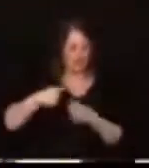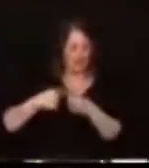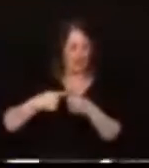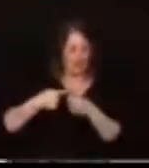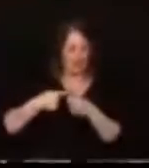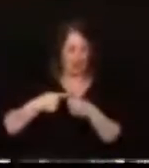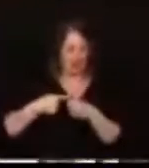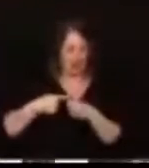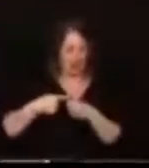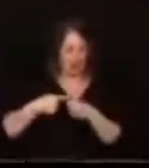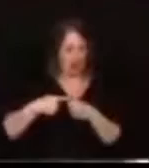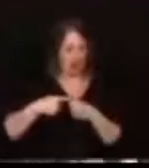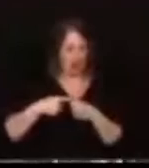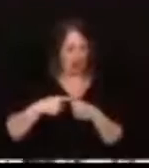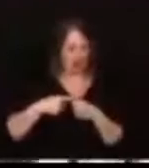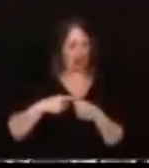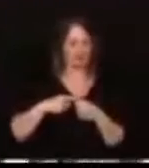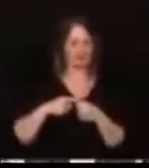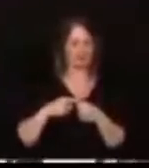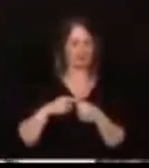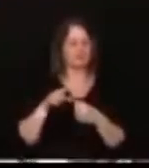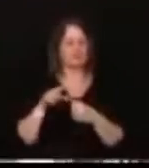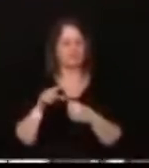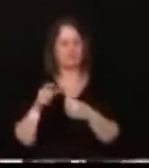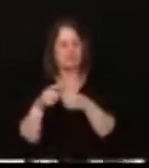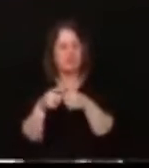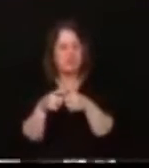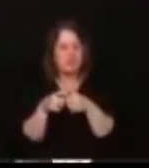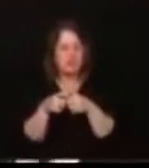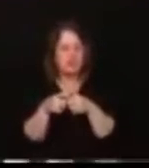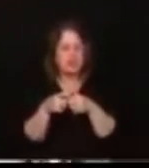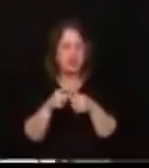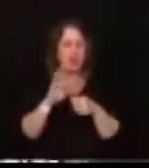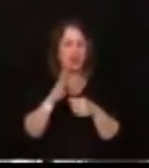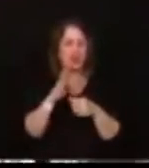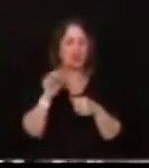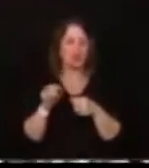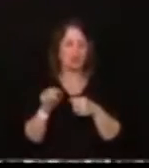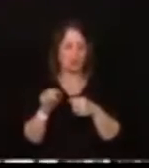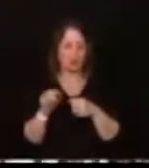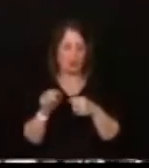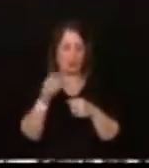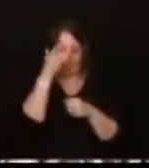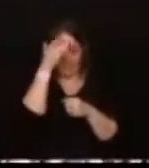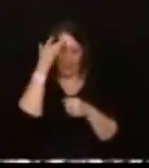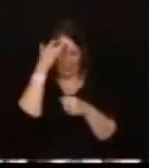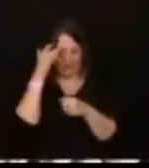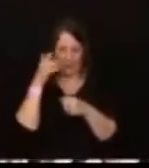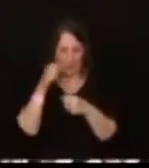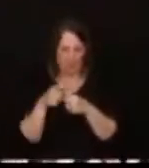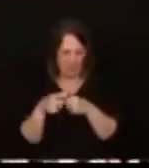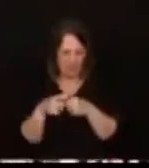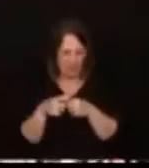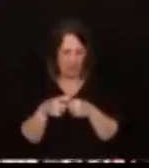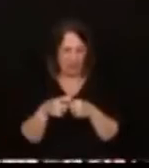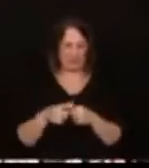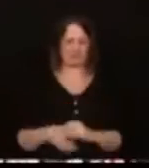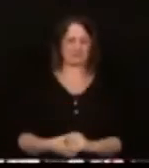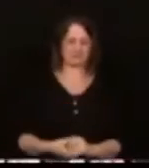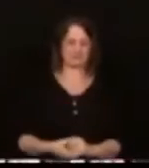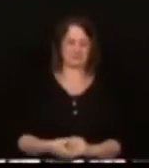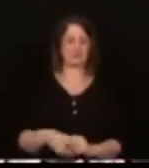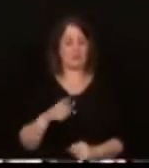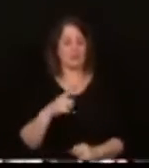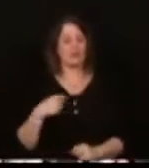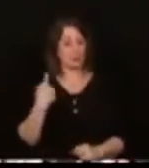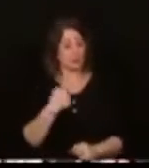aproximadamente 4 mil habitantes. Pessoal de Eldorado aí, não sabia que estava aí. Um abraço a todos vocês.